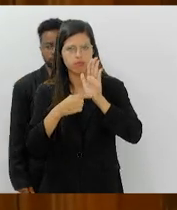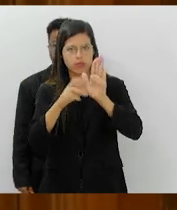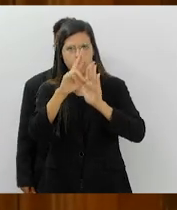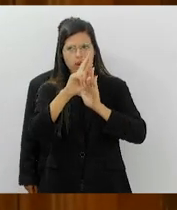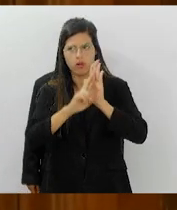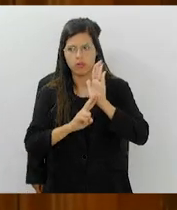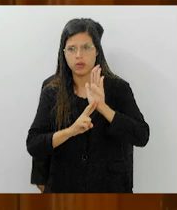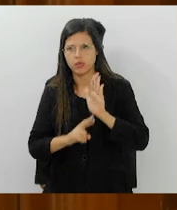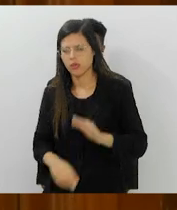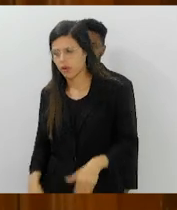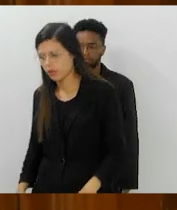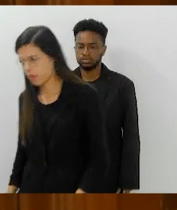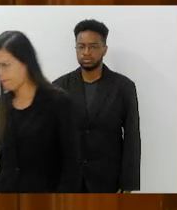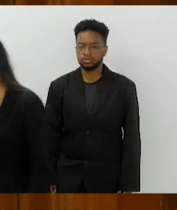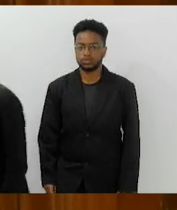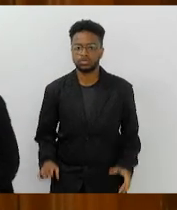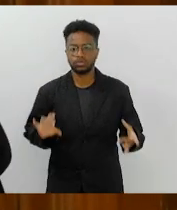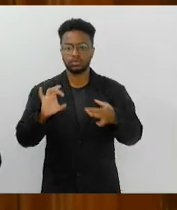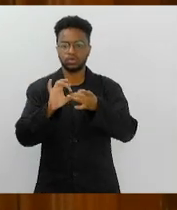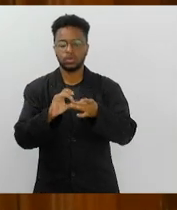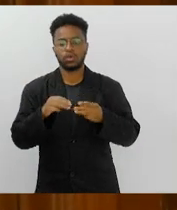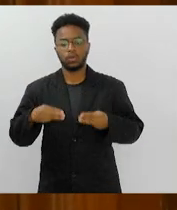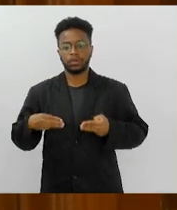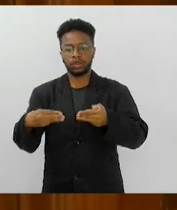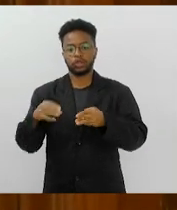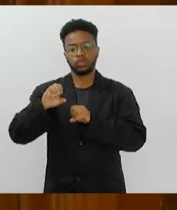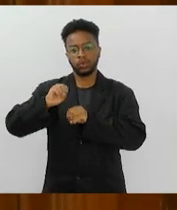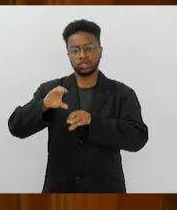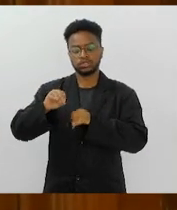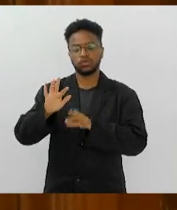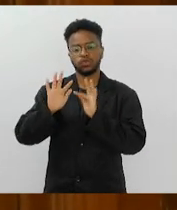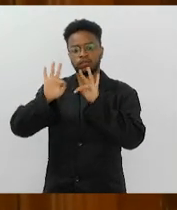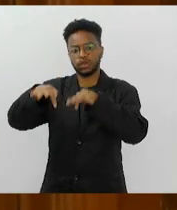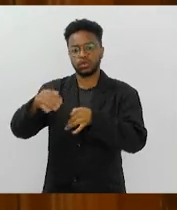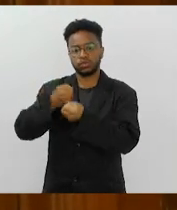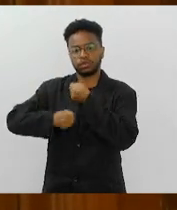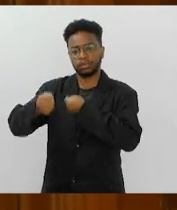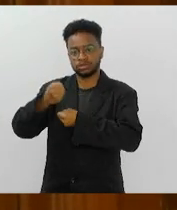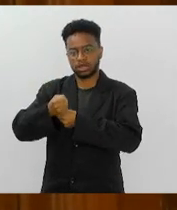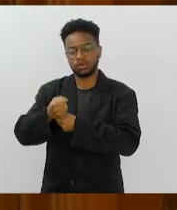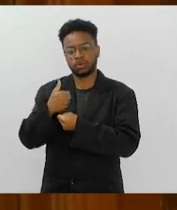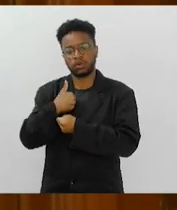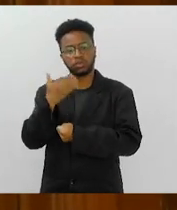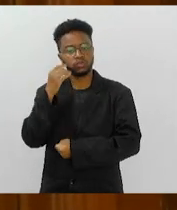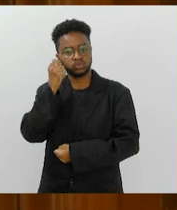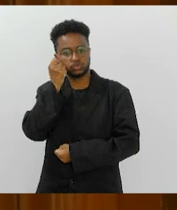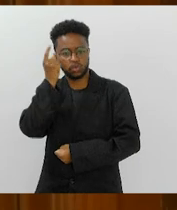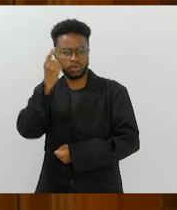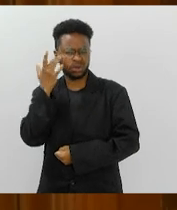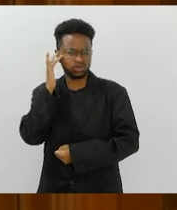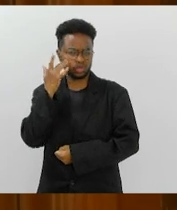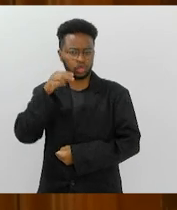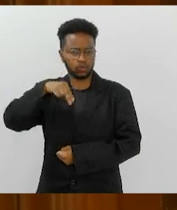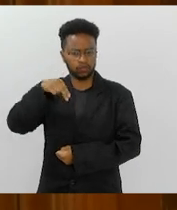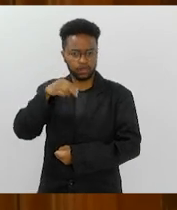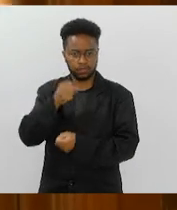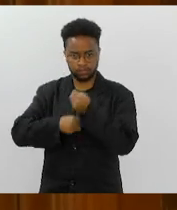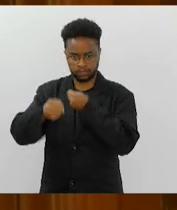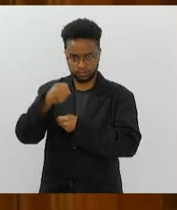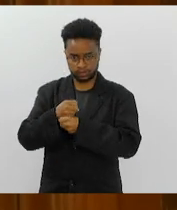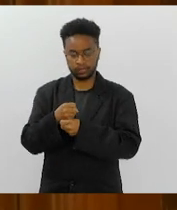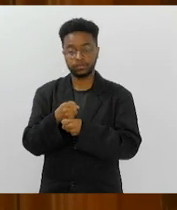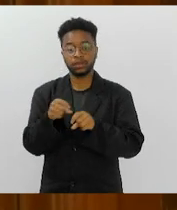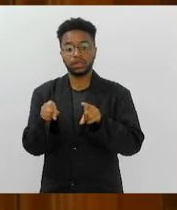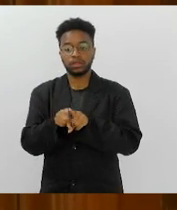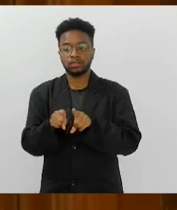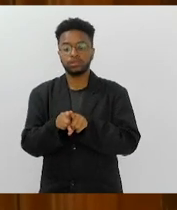do Ministério da Educação no fim do ano passado, pelo menos foi quando eu tive contato, se não me engano foi em novembro do ano passado, que ele vem